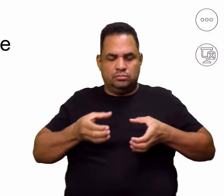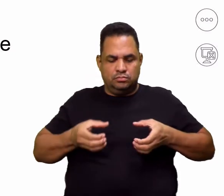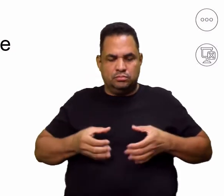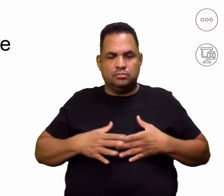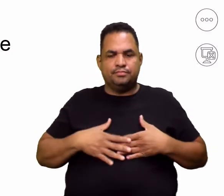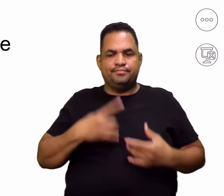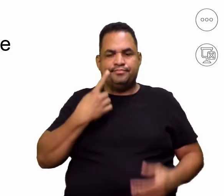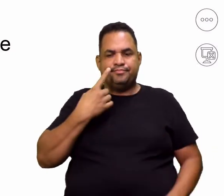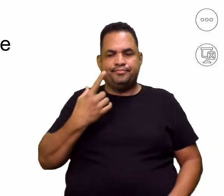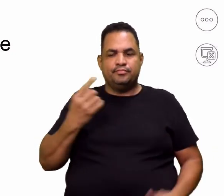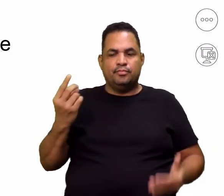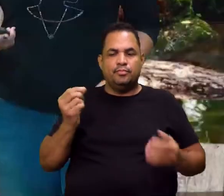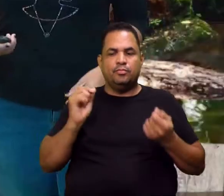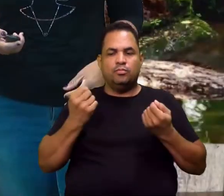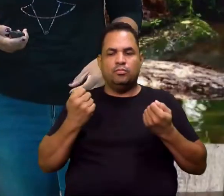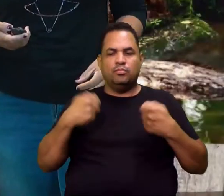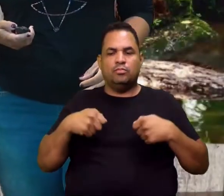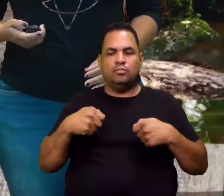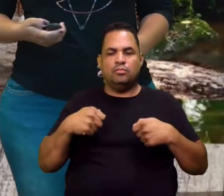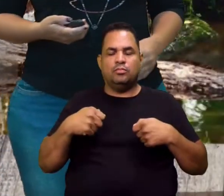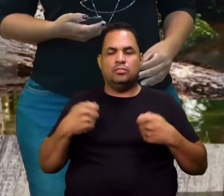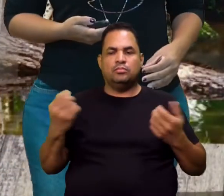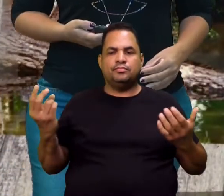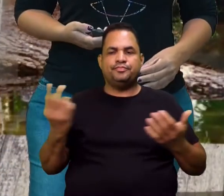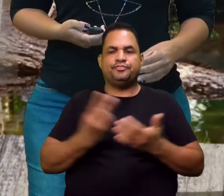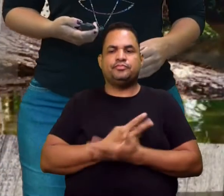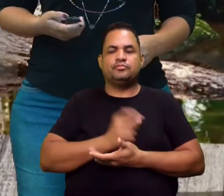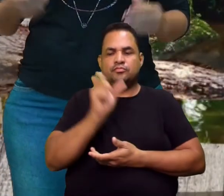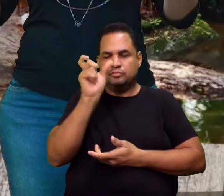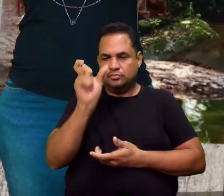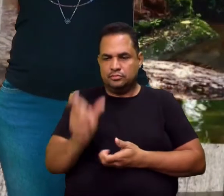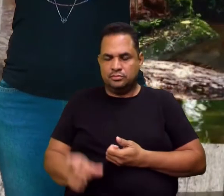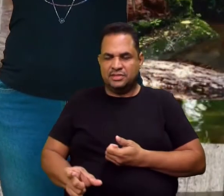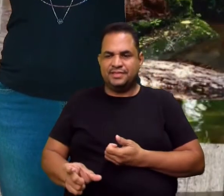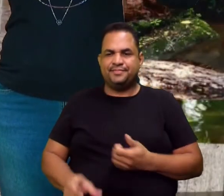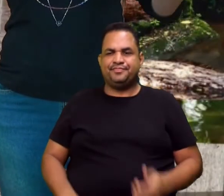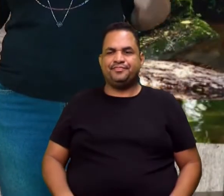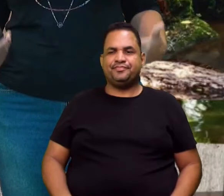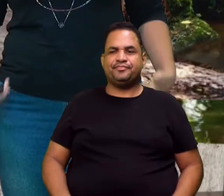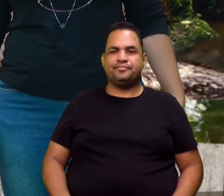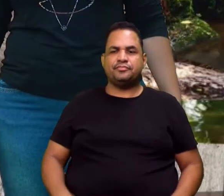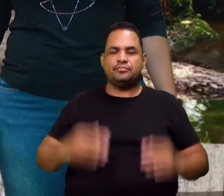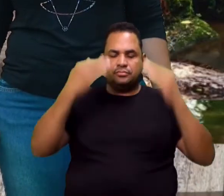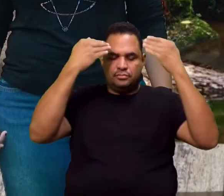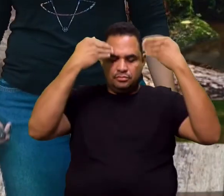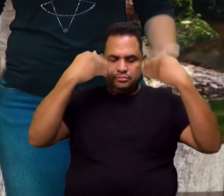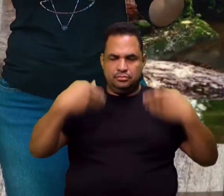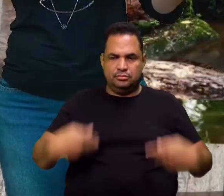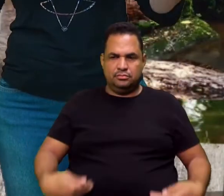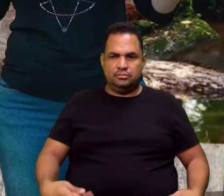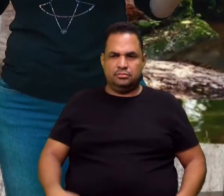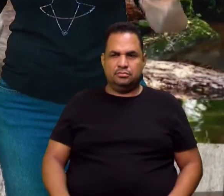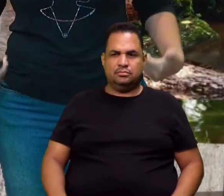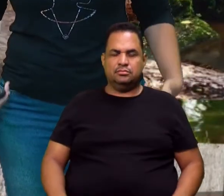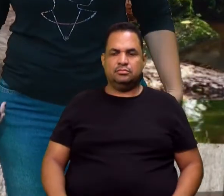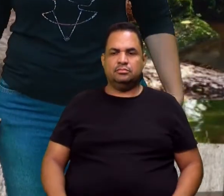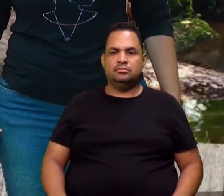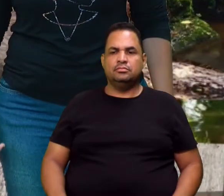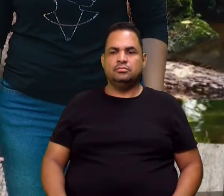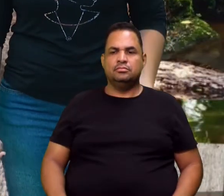mim. Pode ser que o indivíduo, ele fisicamente seja